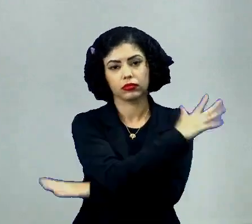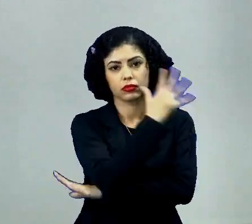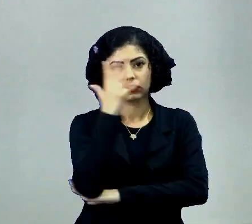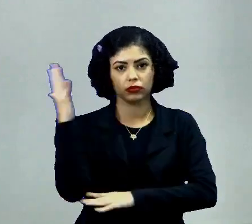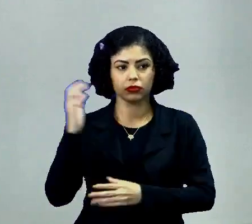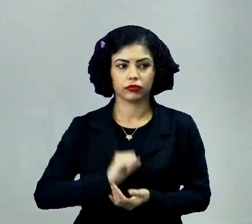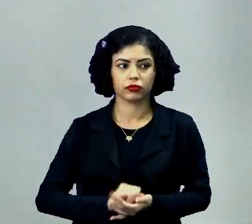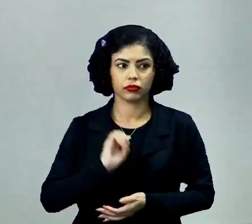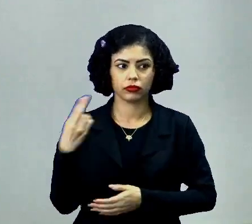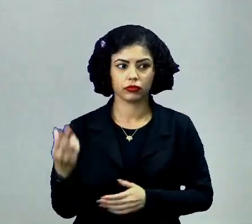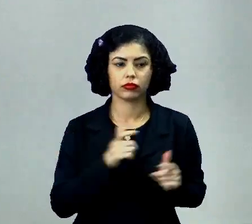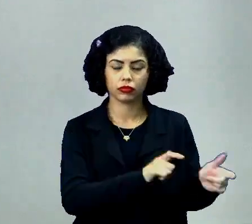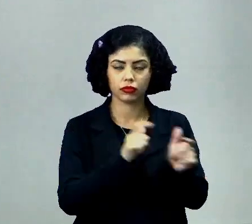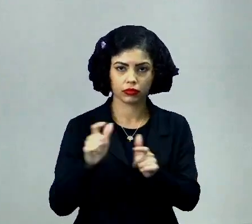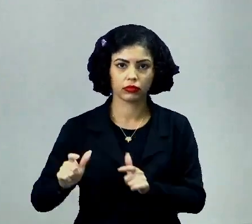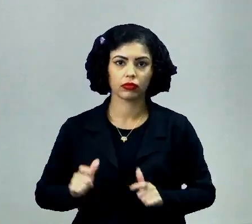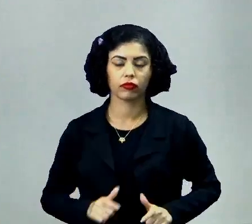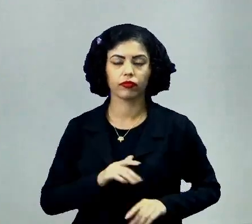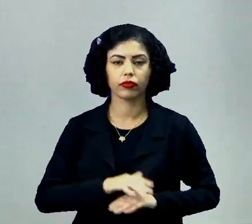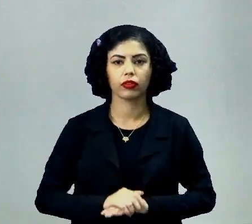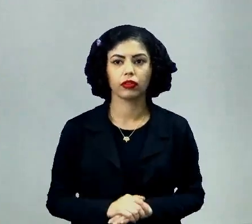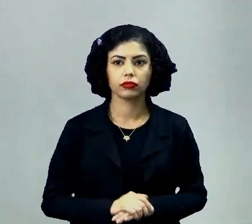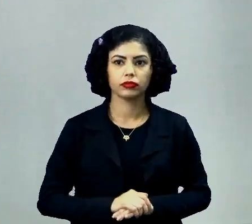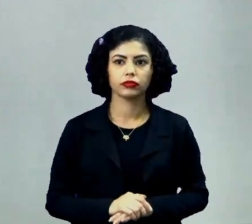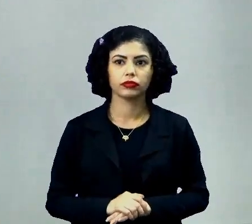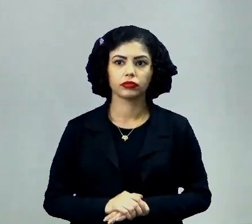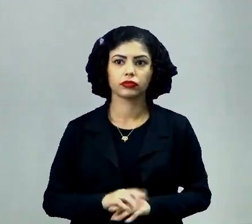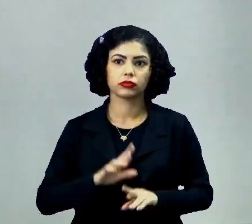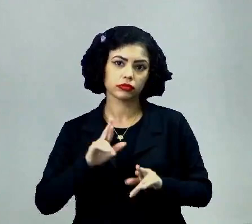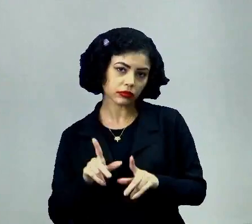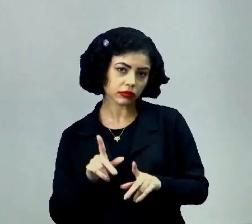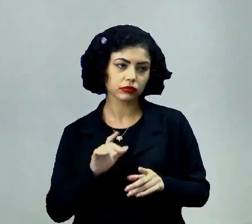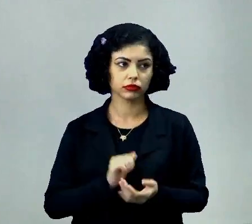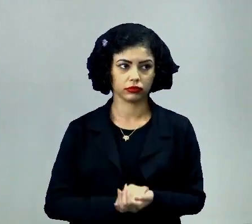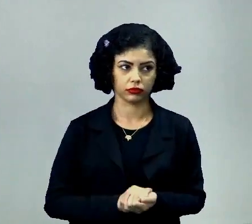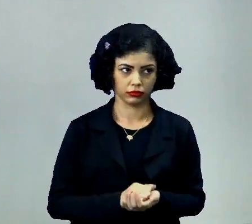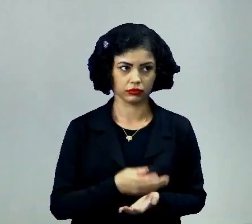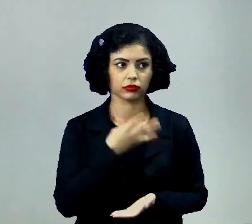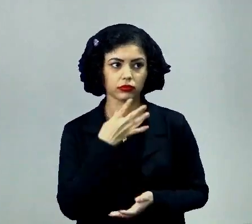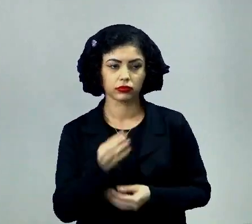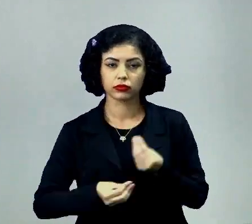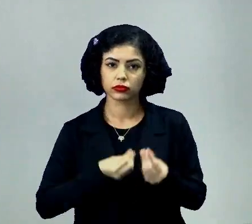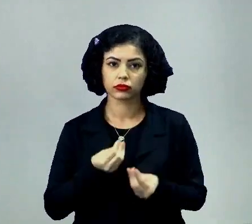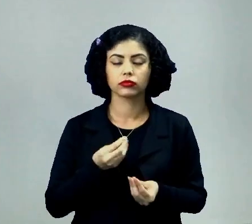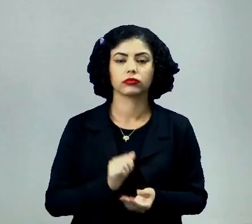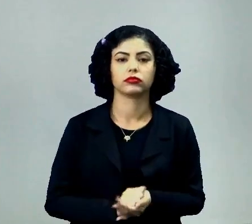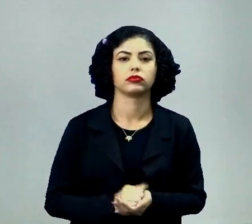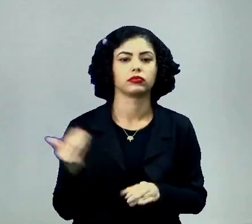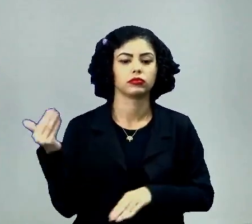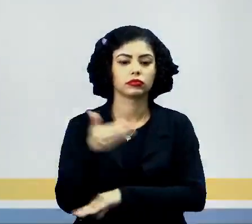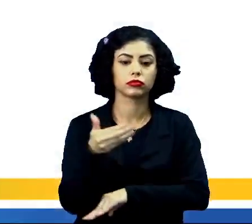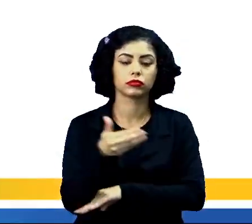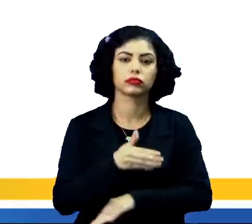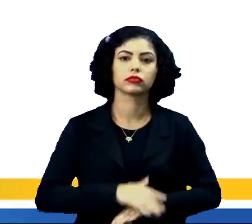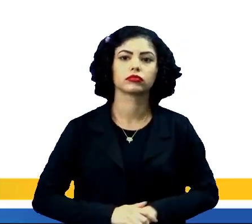paisagem ou um local, que posteriormente aí teria se conhecido, ou teria